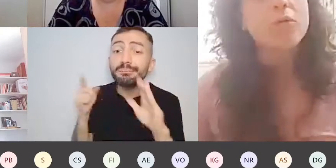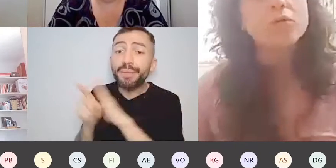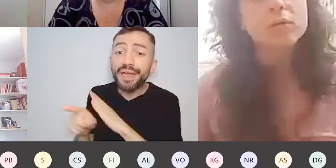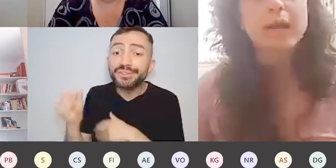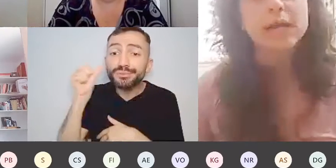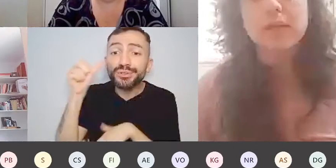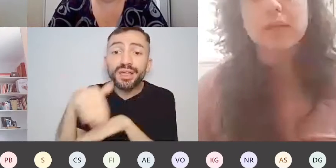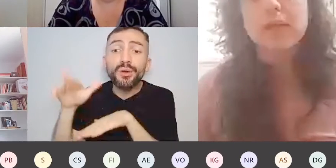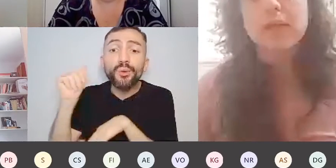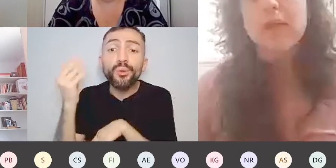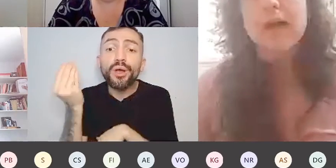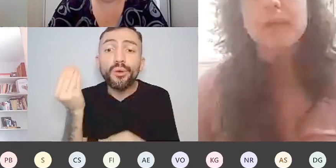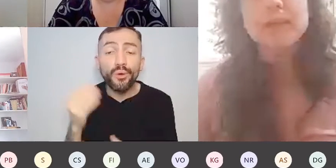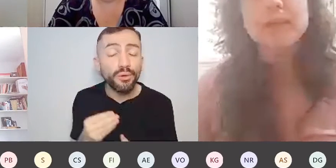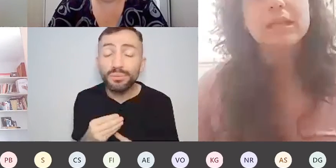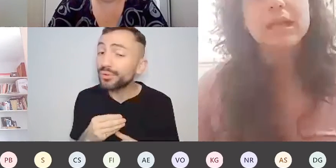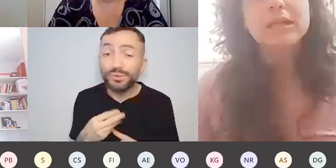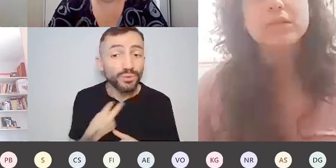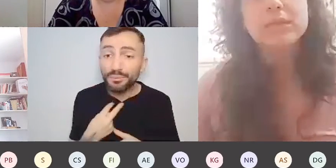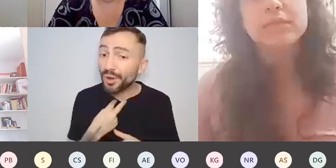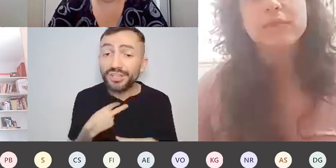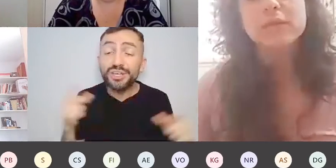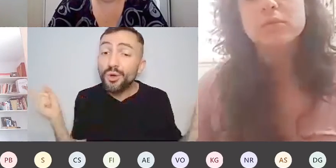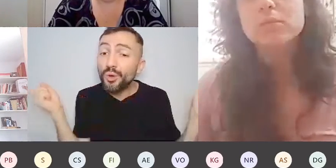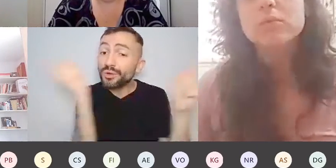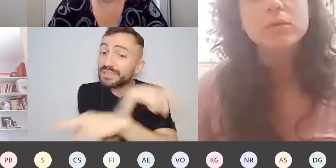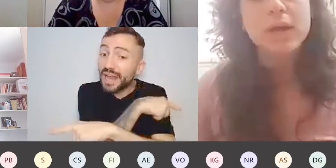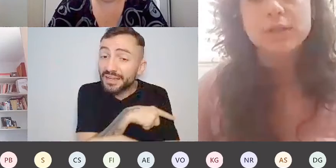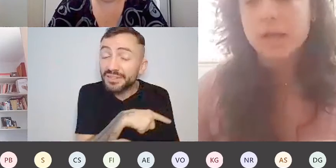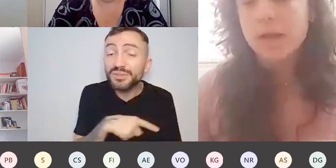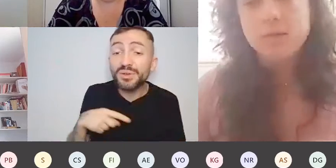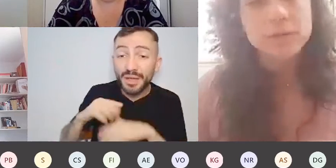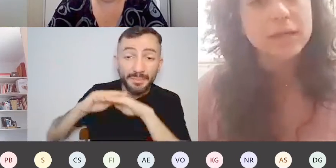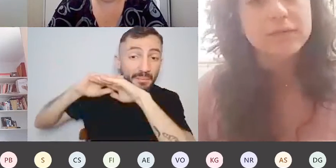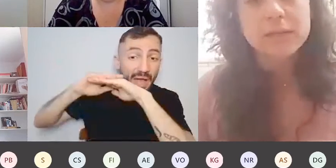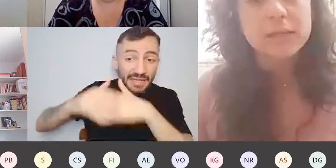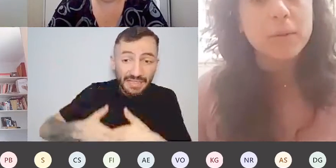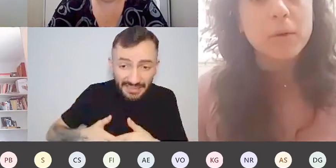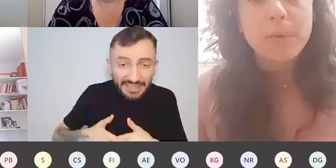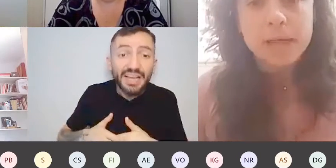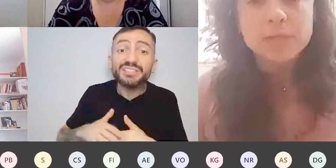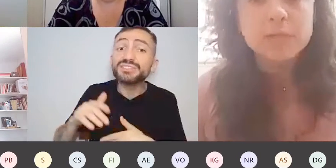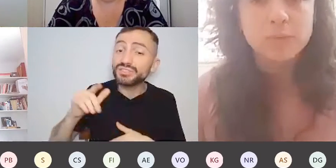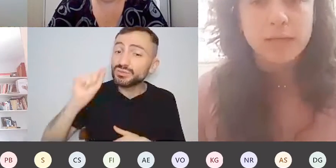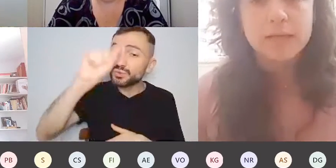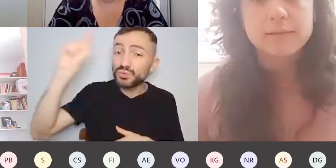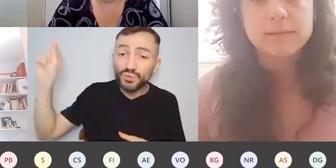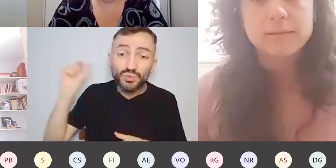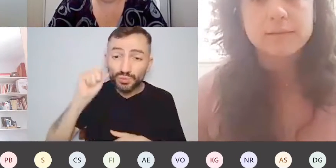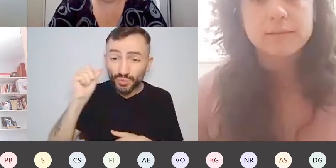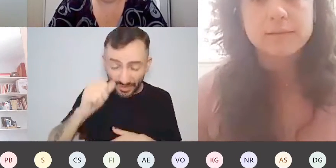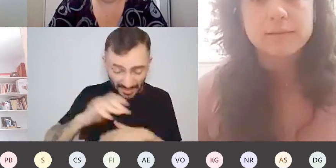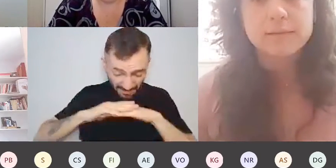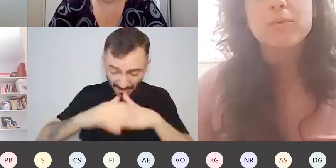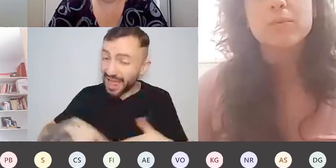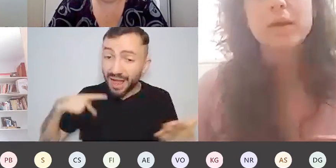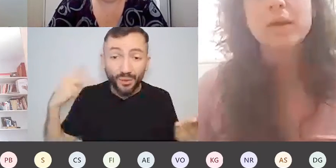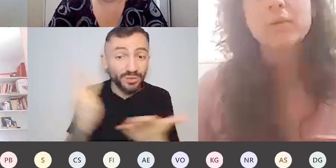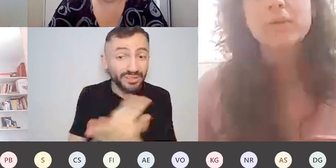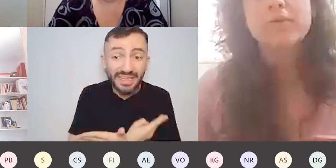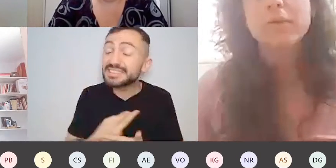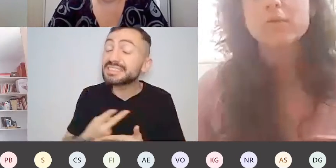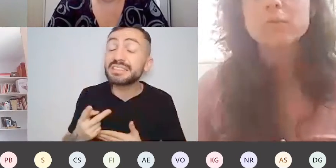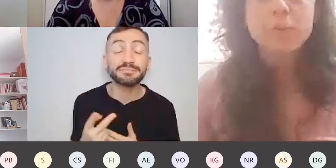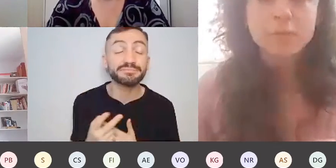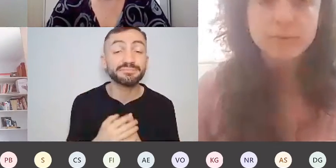discute é que é o contrário, né? A maternidade é um evento muito radical na vida da maior parte das mulheres. Ela